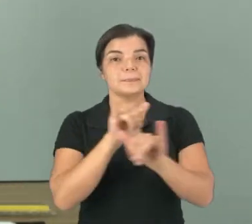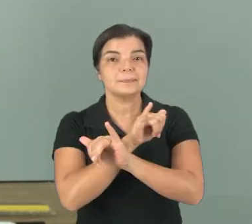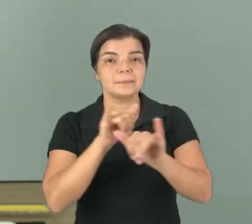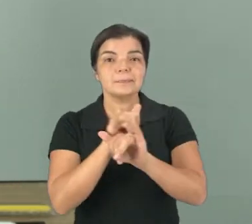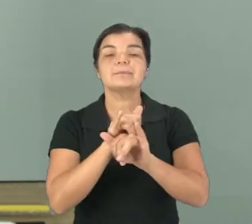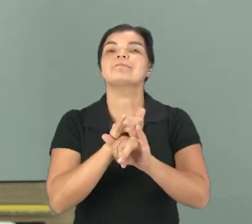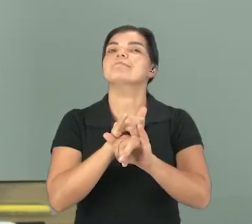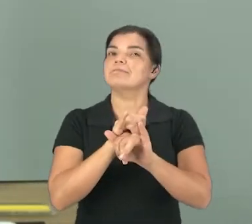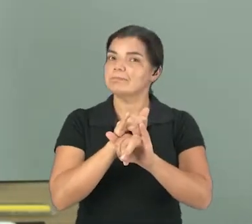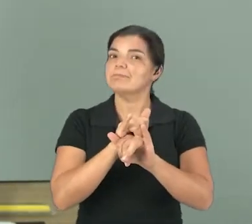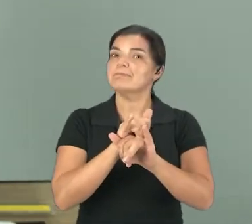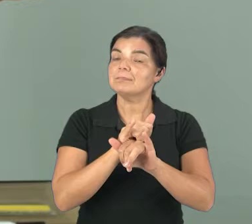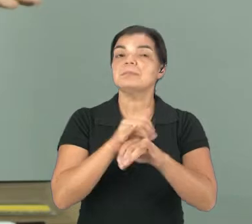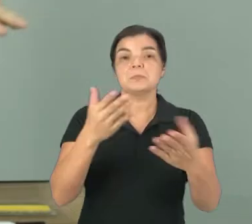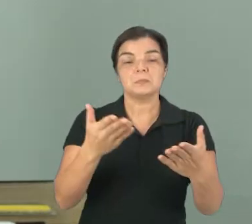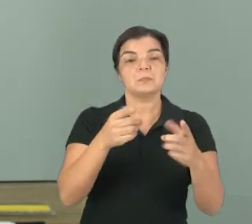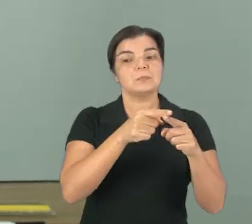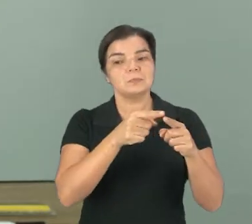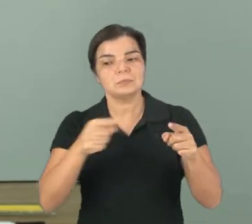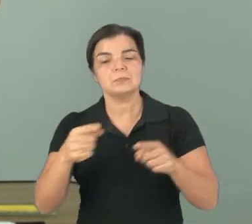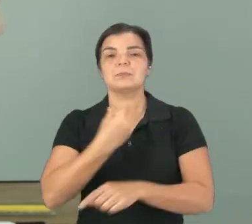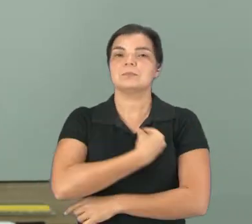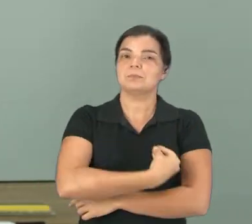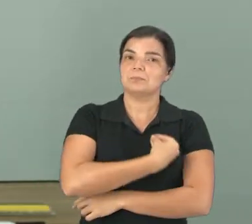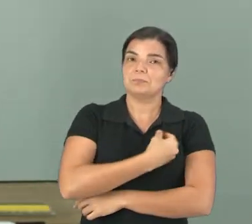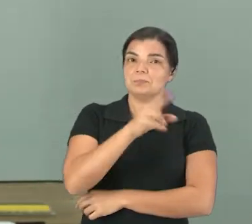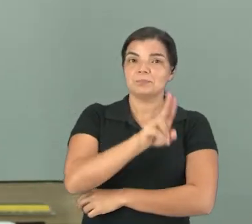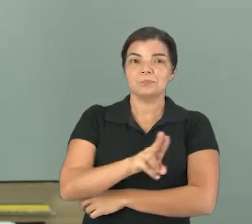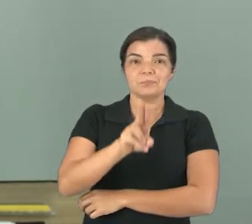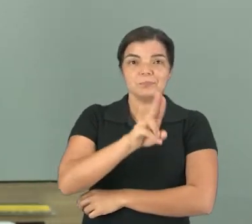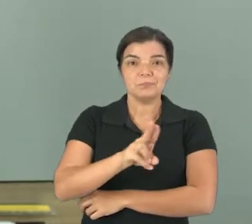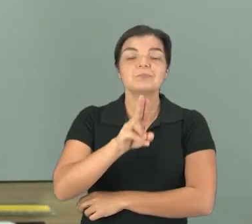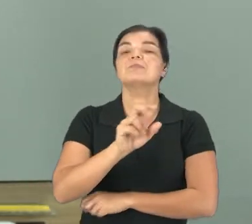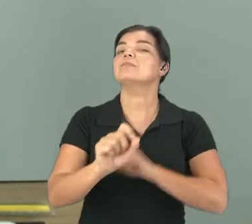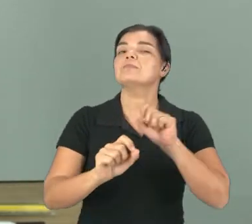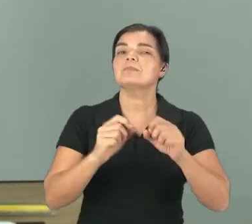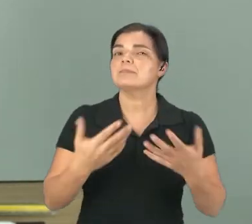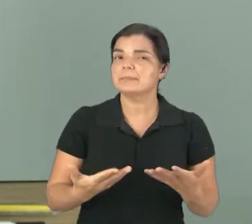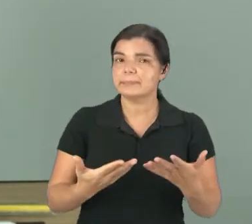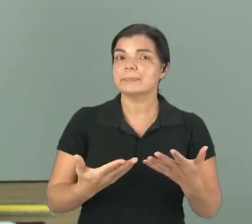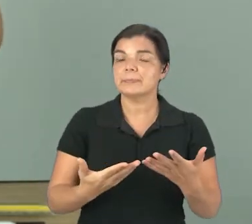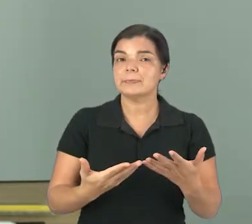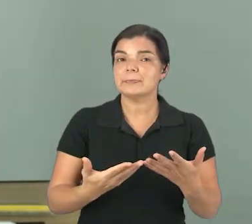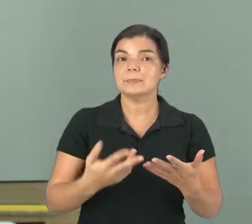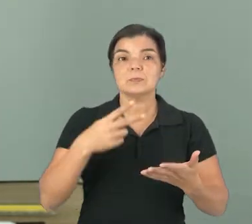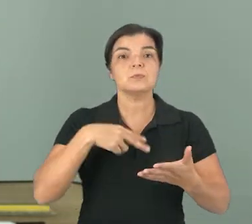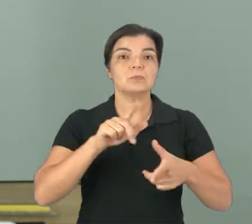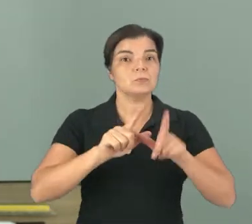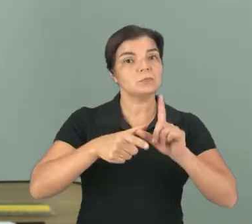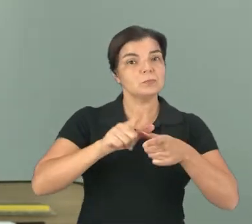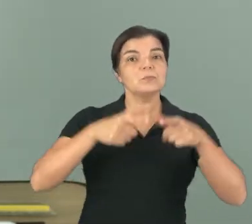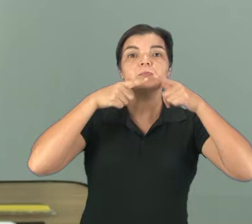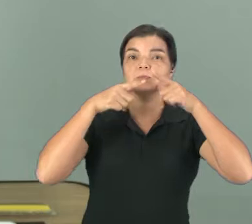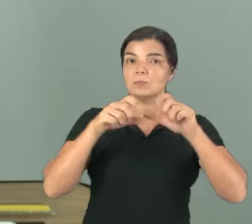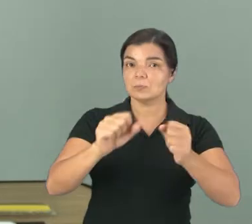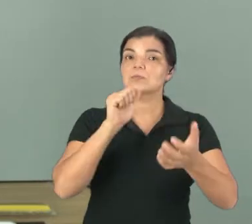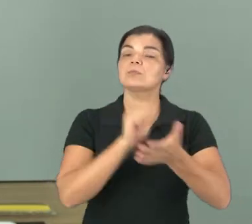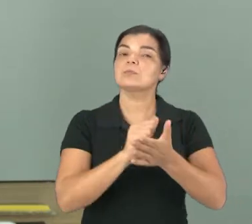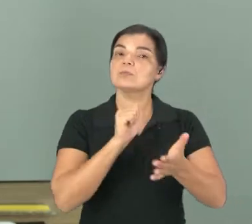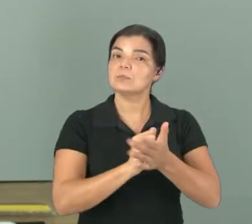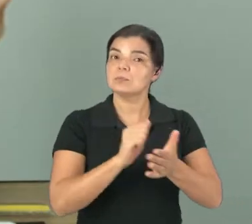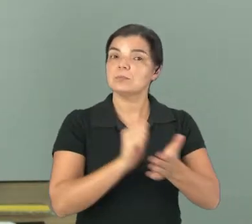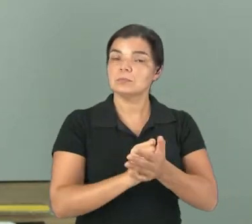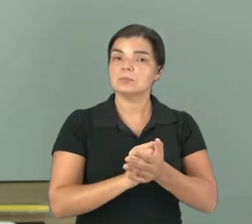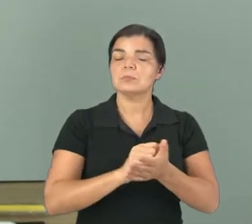informa, isso mesmo. Nós, durante a nossa vida, nós usamos a letra, a linguagem, a escrita